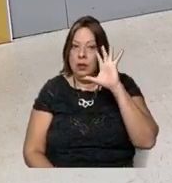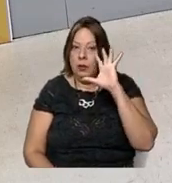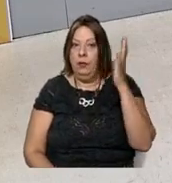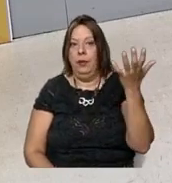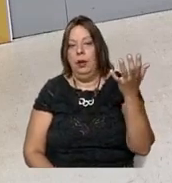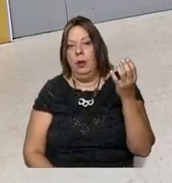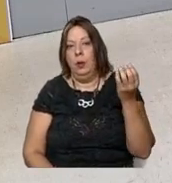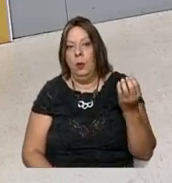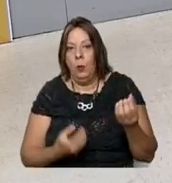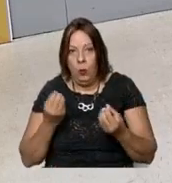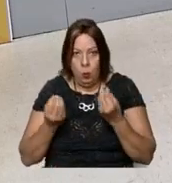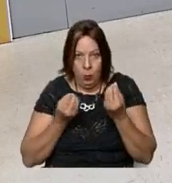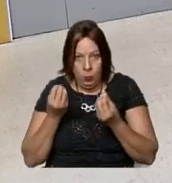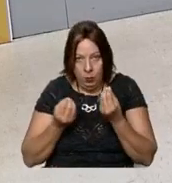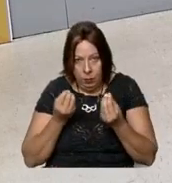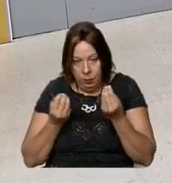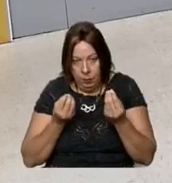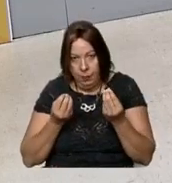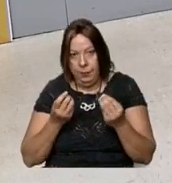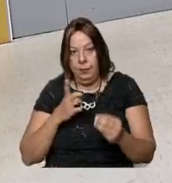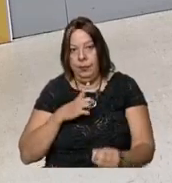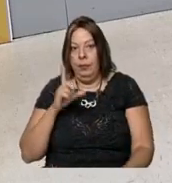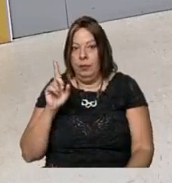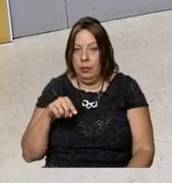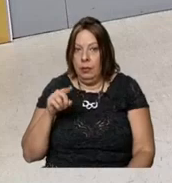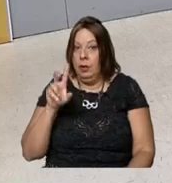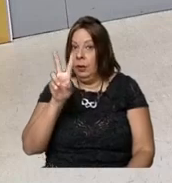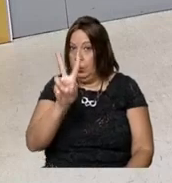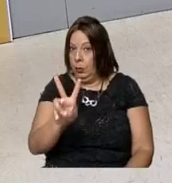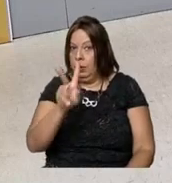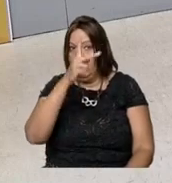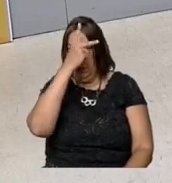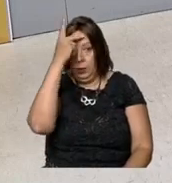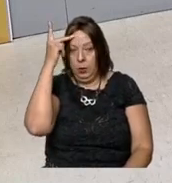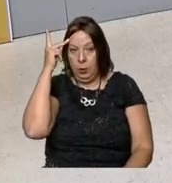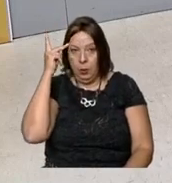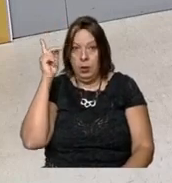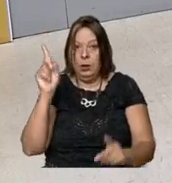pode sair já já. E o mais interessante, Júnior, foi uma dupla de dois, né?